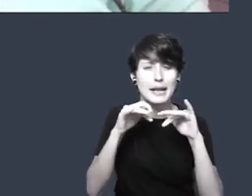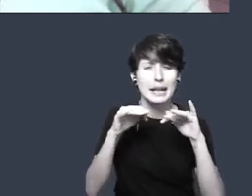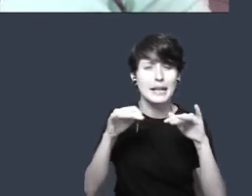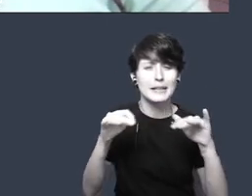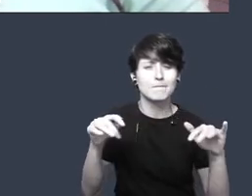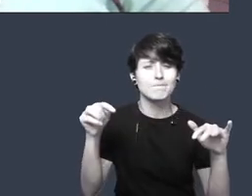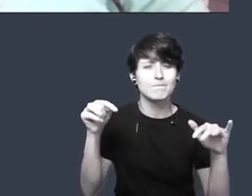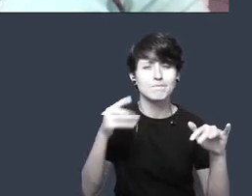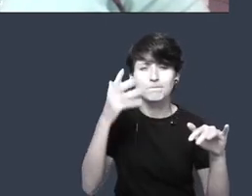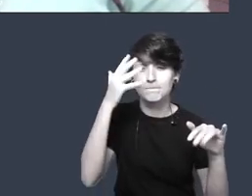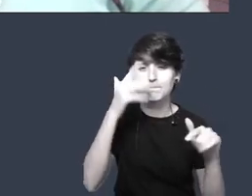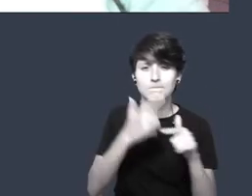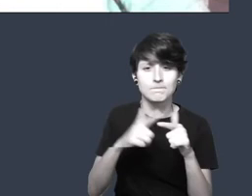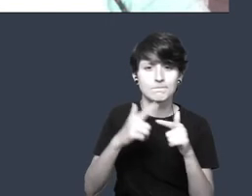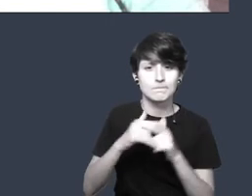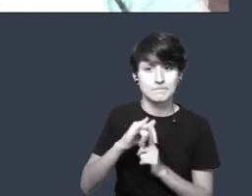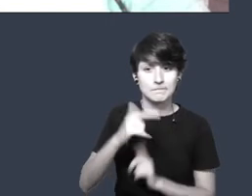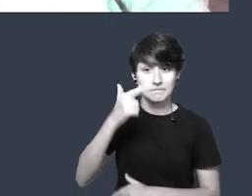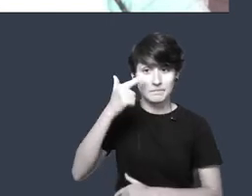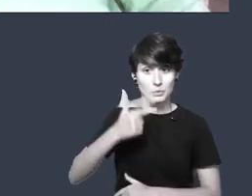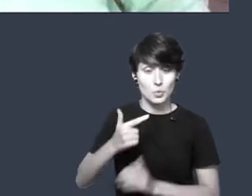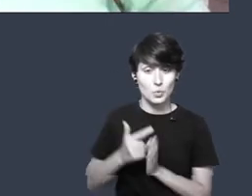como jornalista, como é que você